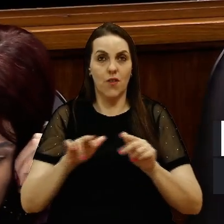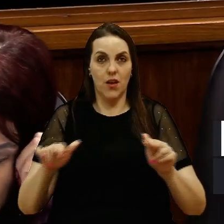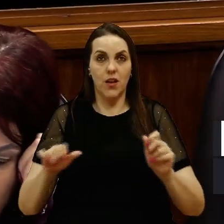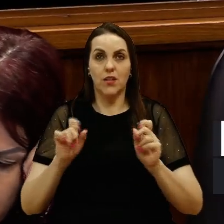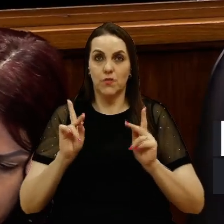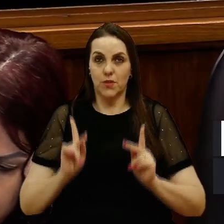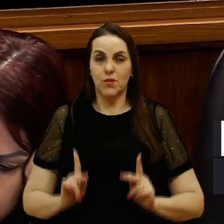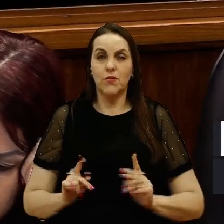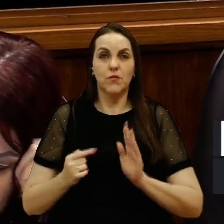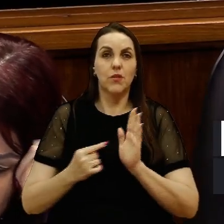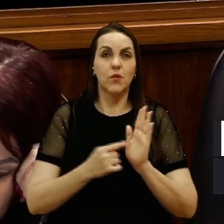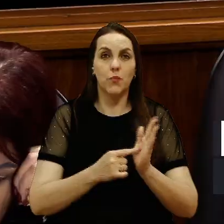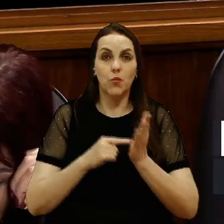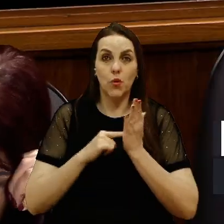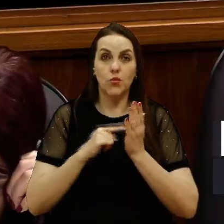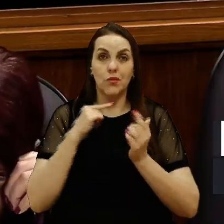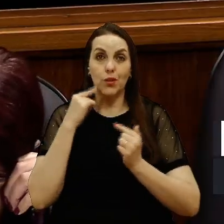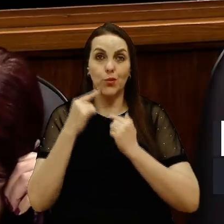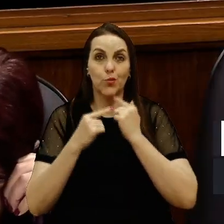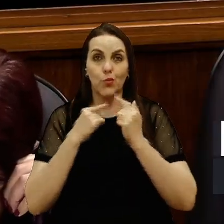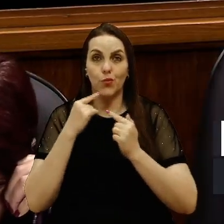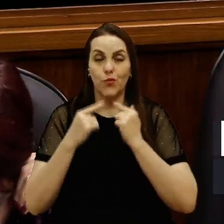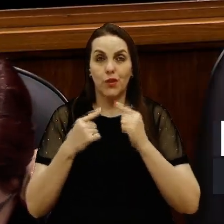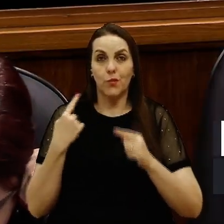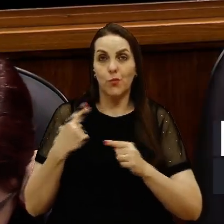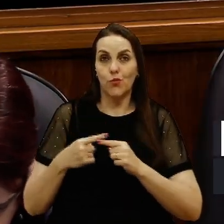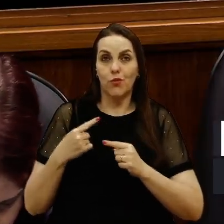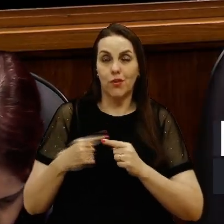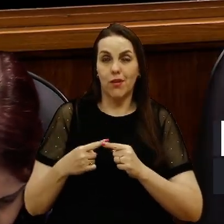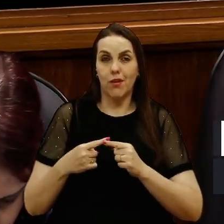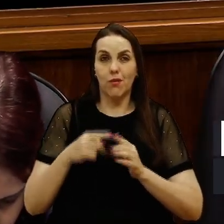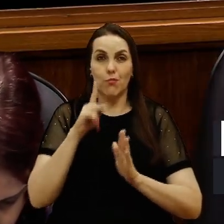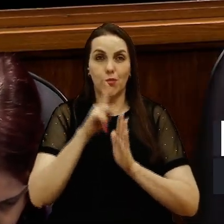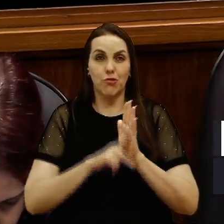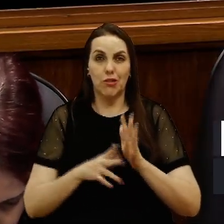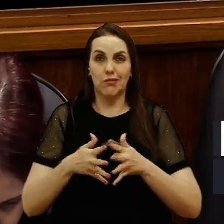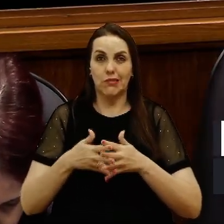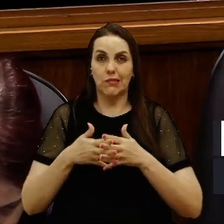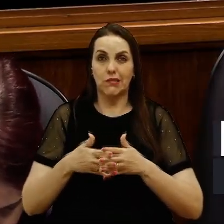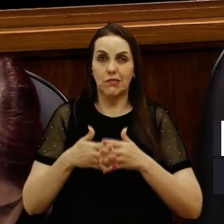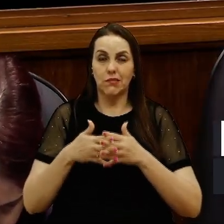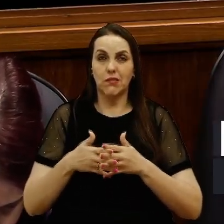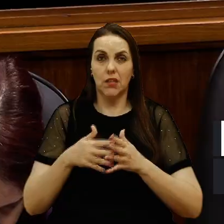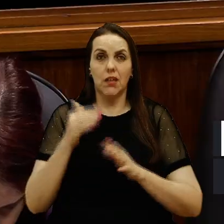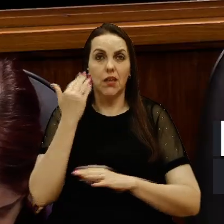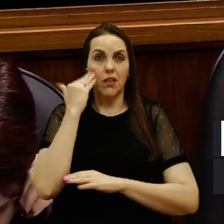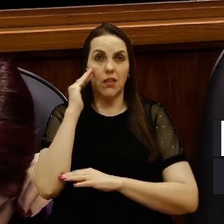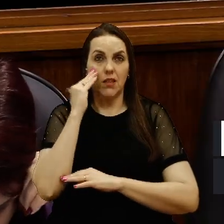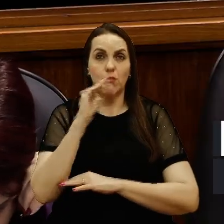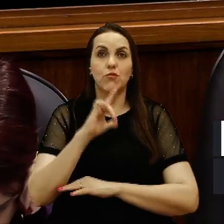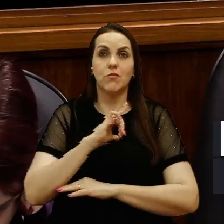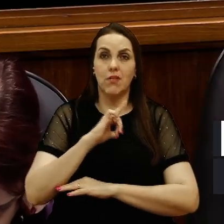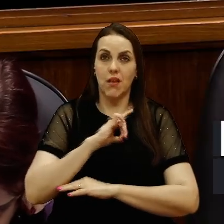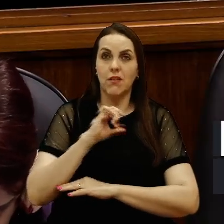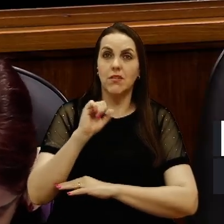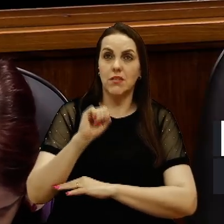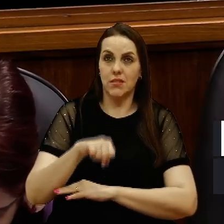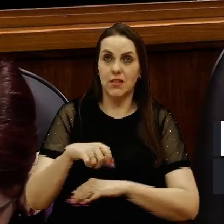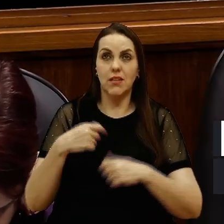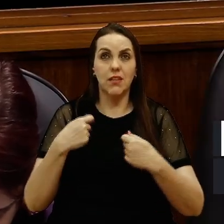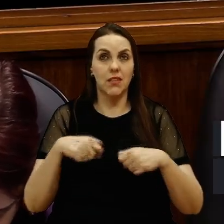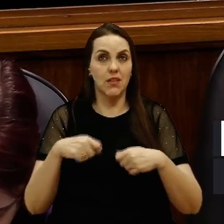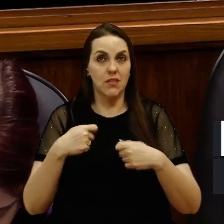várias pessoas que demonstram dúvidas por ser um projeto confuso, por a gente entender que há, sim,